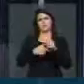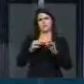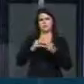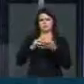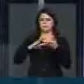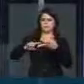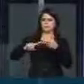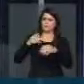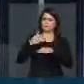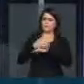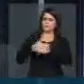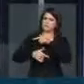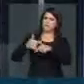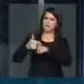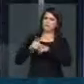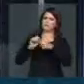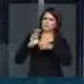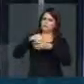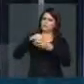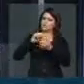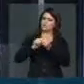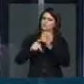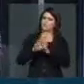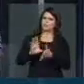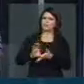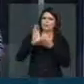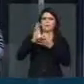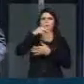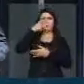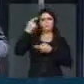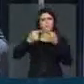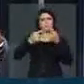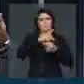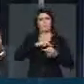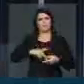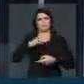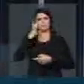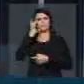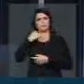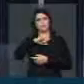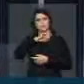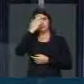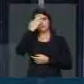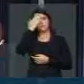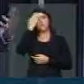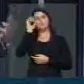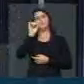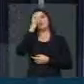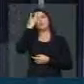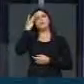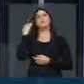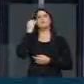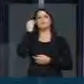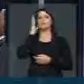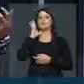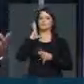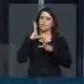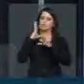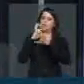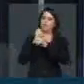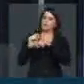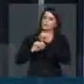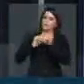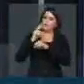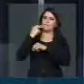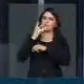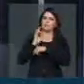atuante, repito, fazendo parte do Conselho Político da Presidenta Dilma, nós sabemos que a experiência que ele acumulou, não só como